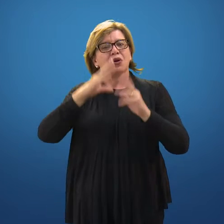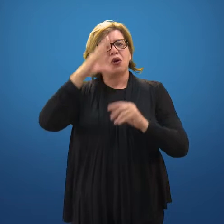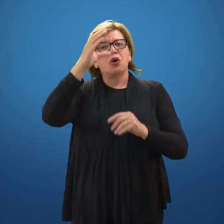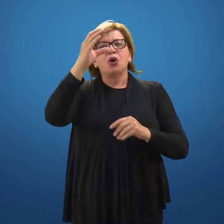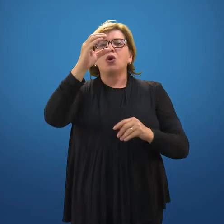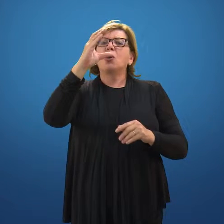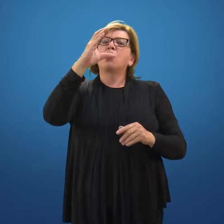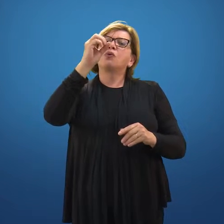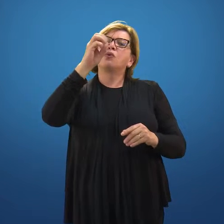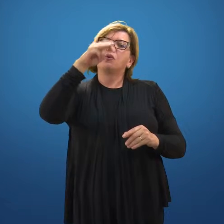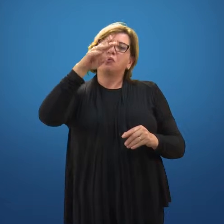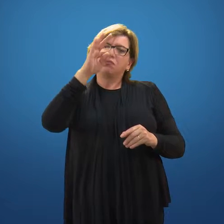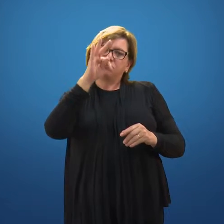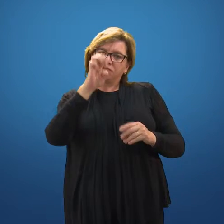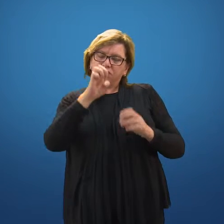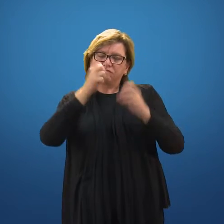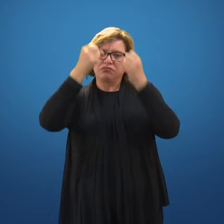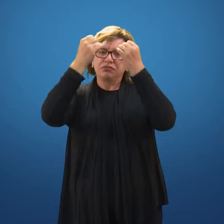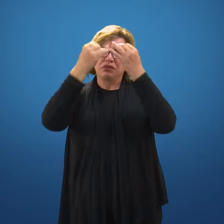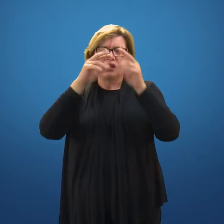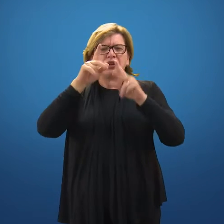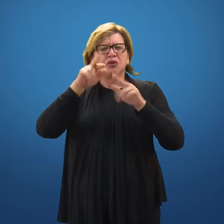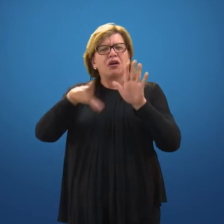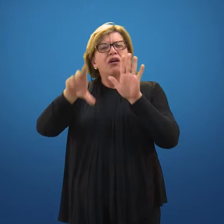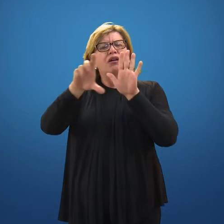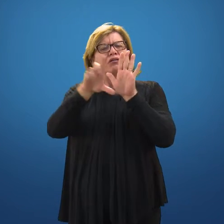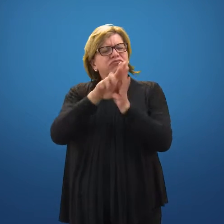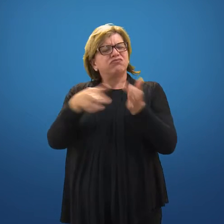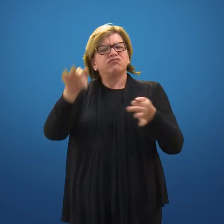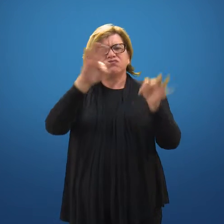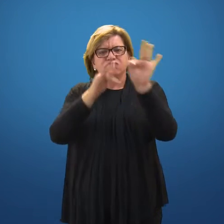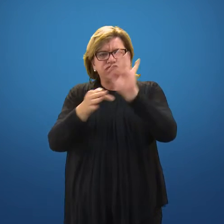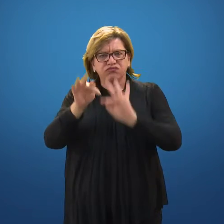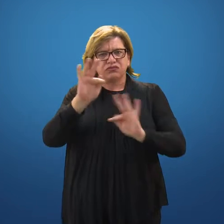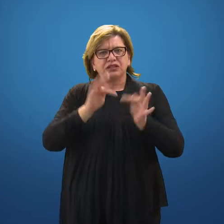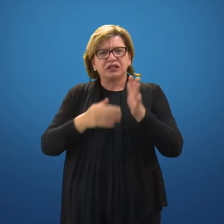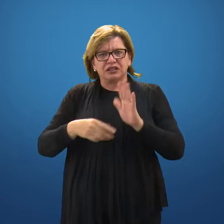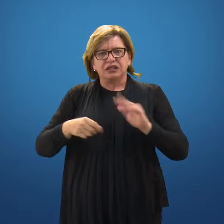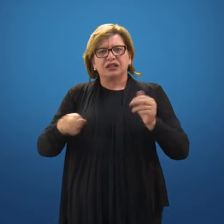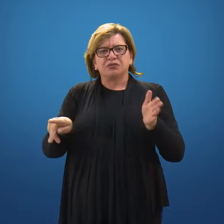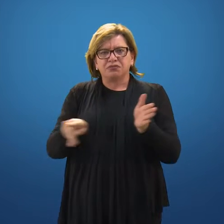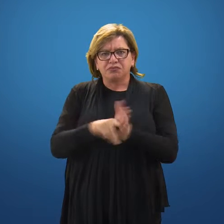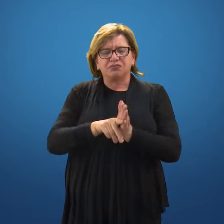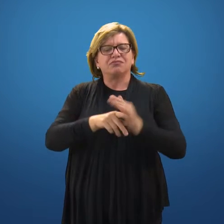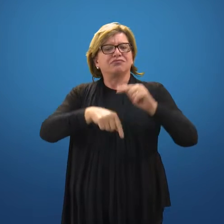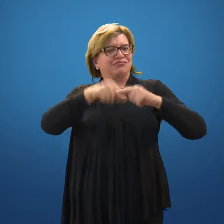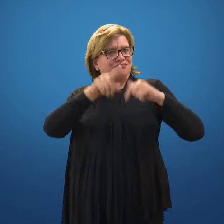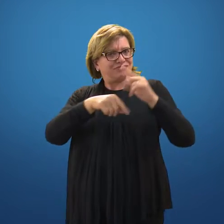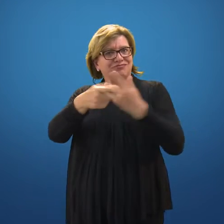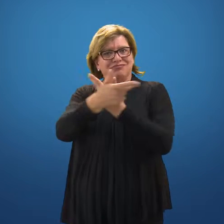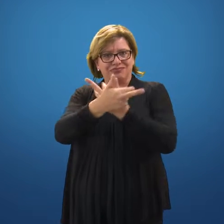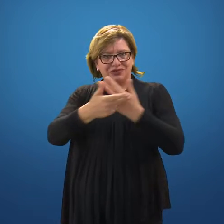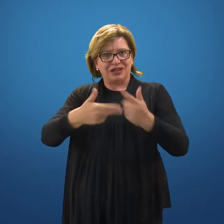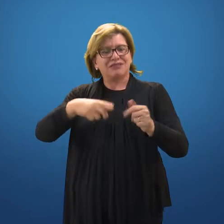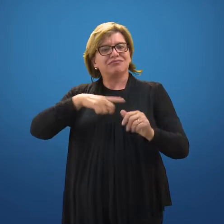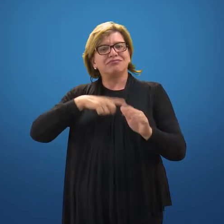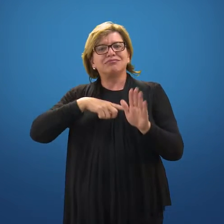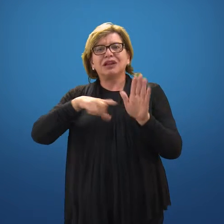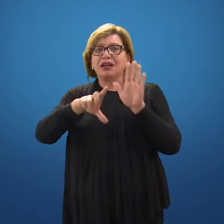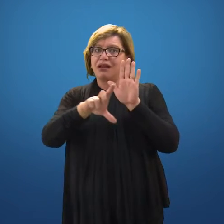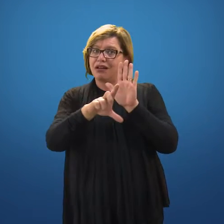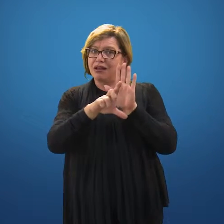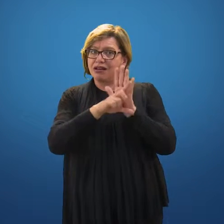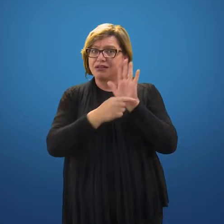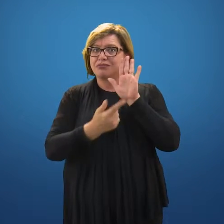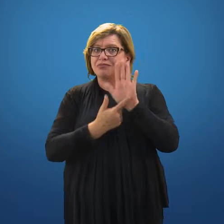como essa lei gravitacional que rege o comportamento das matérias, existem leis próprias que regem